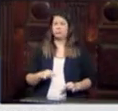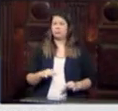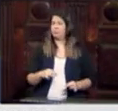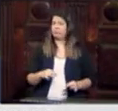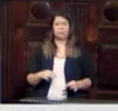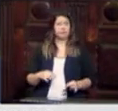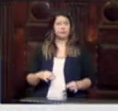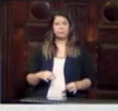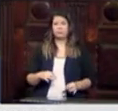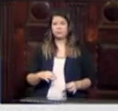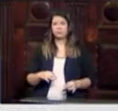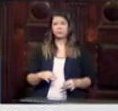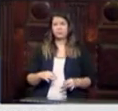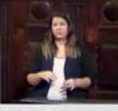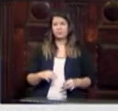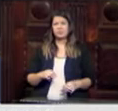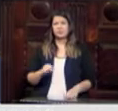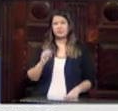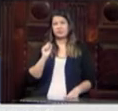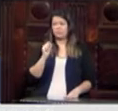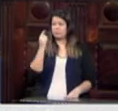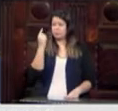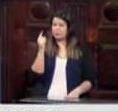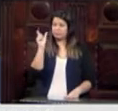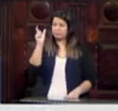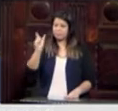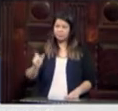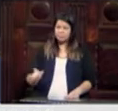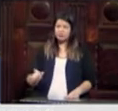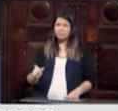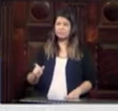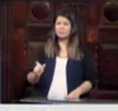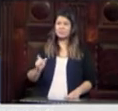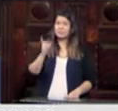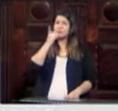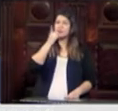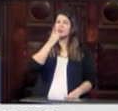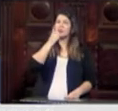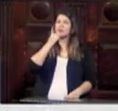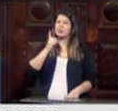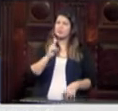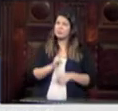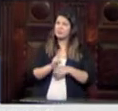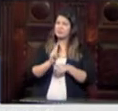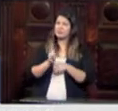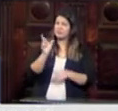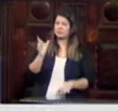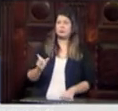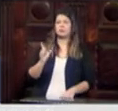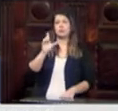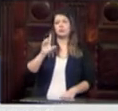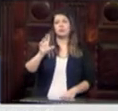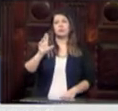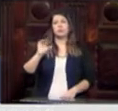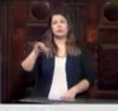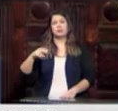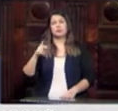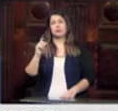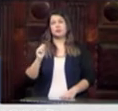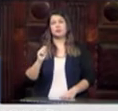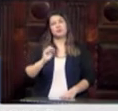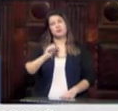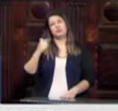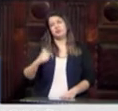não é justo que uma deputada, com a representação da deputada Lucinha,